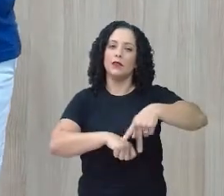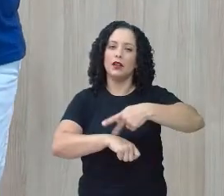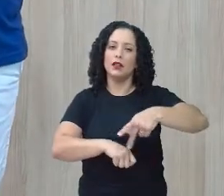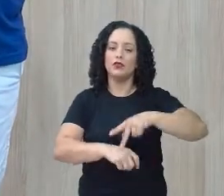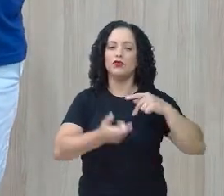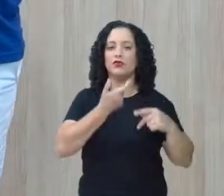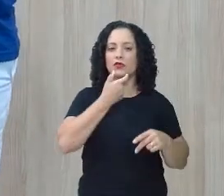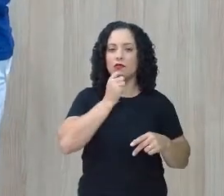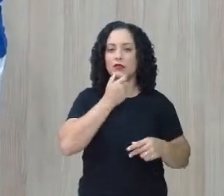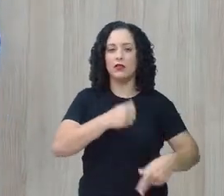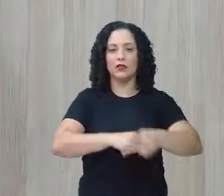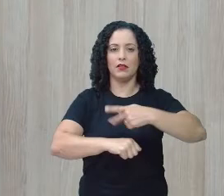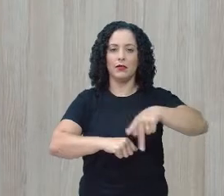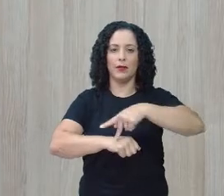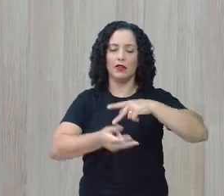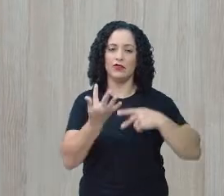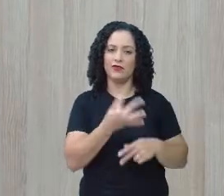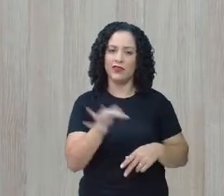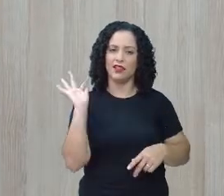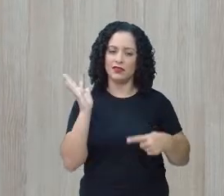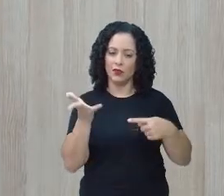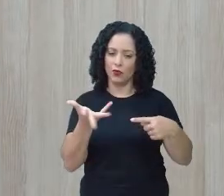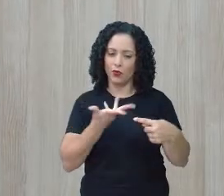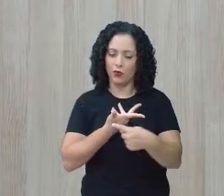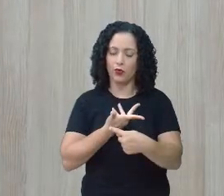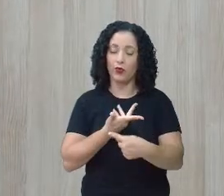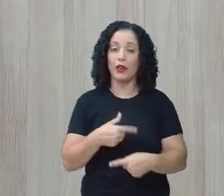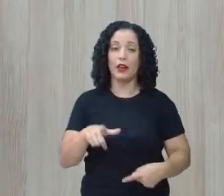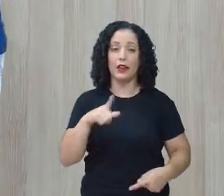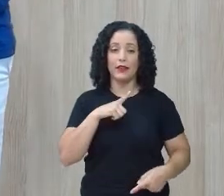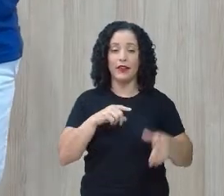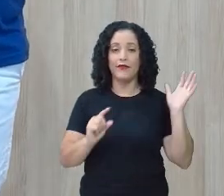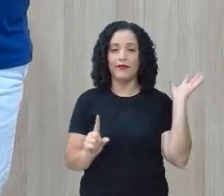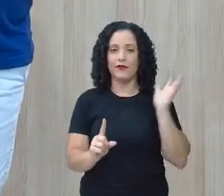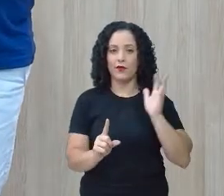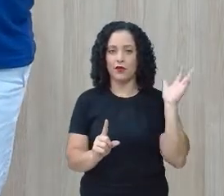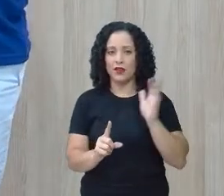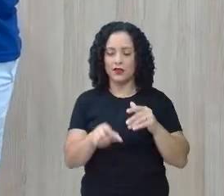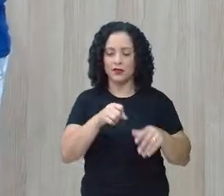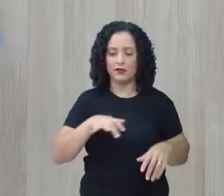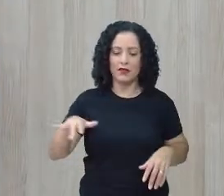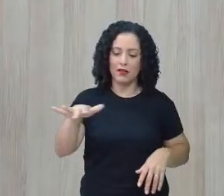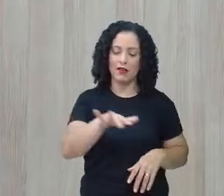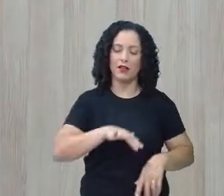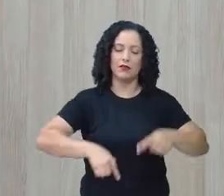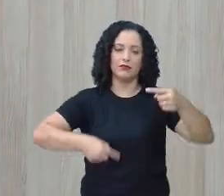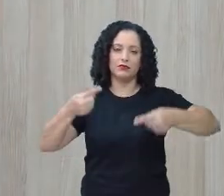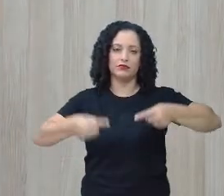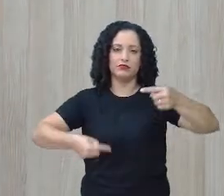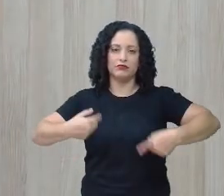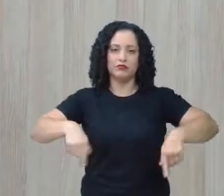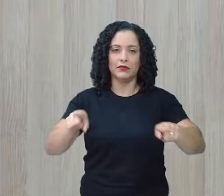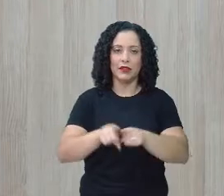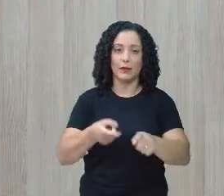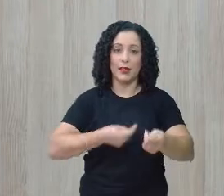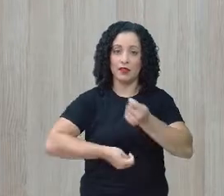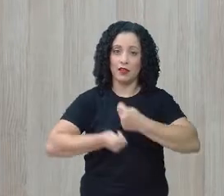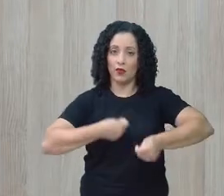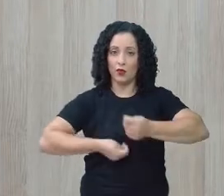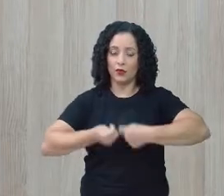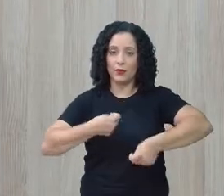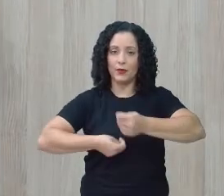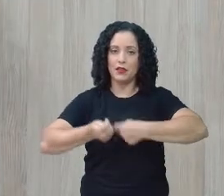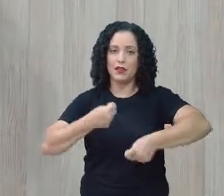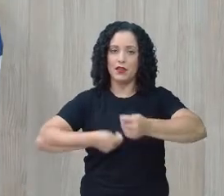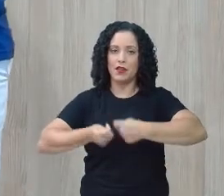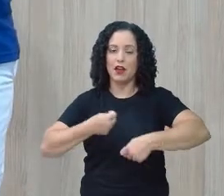tinham uma maior influência, né, não somente na política, mas na economia europeia naquele período,